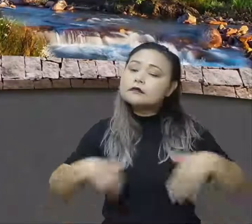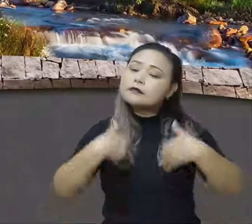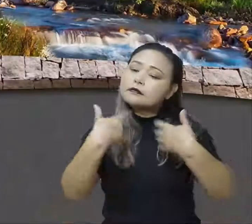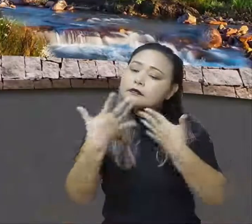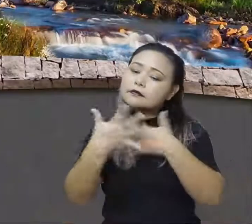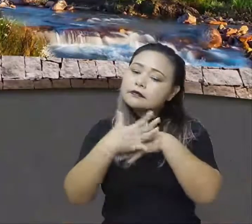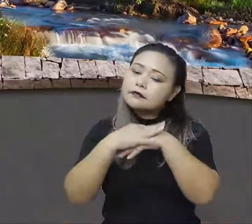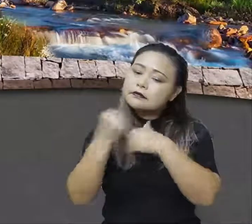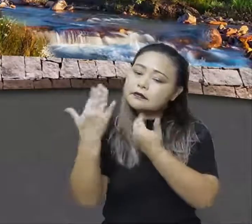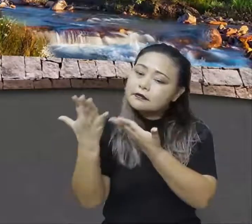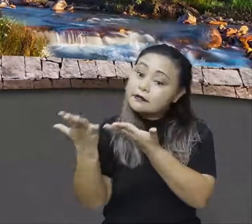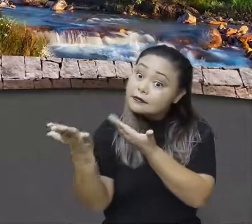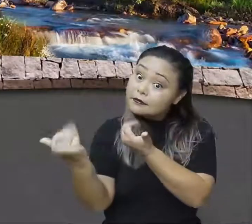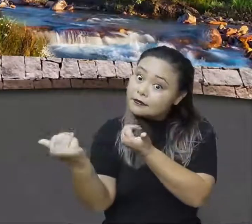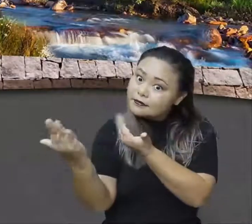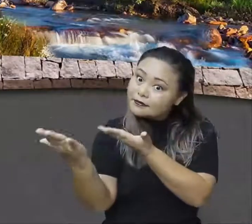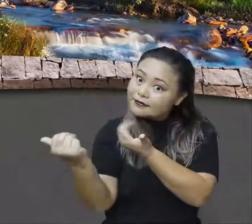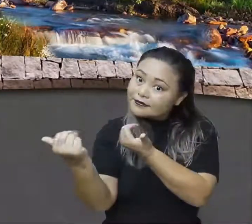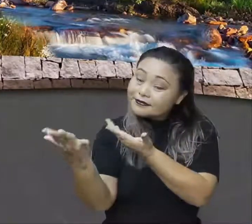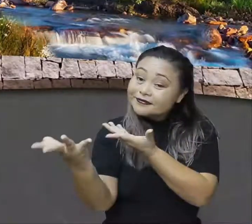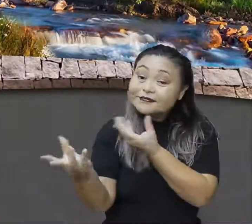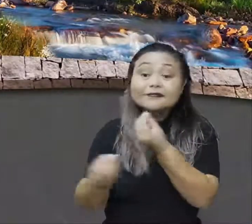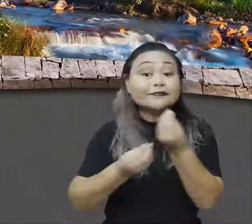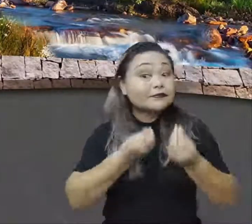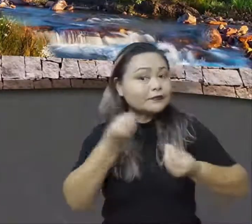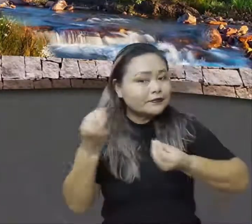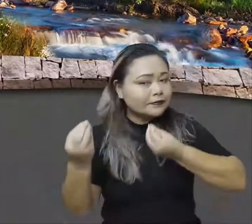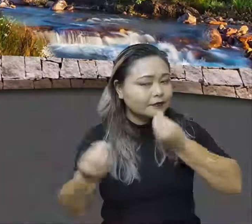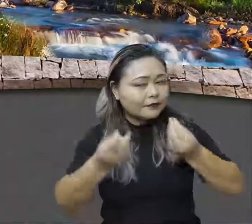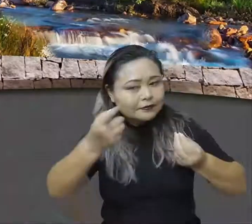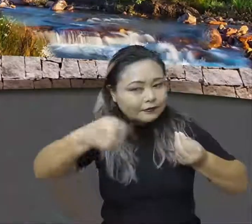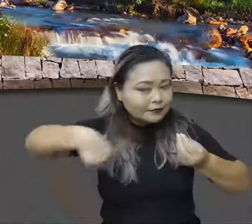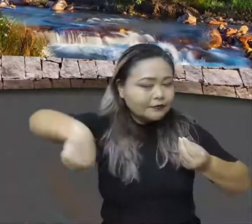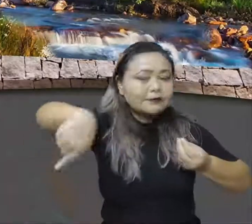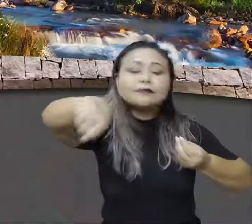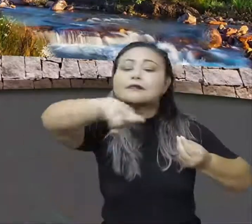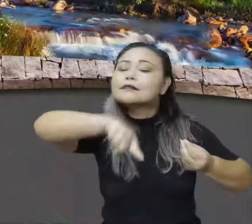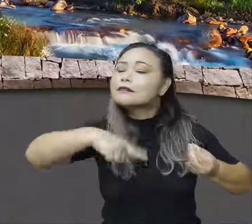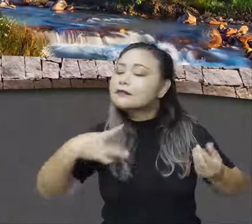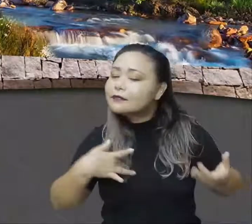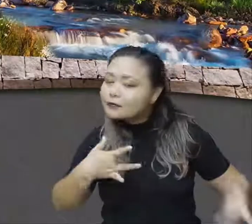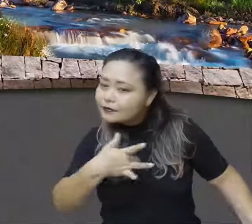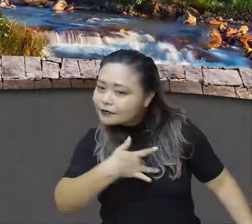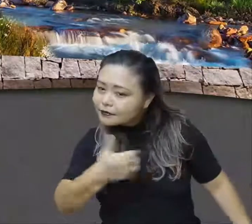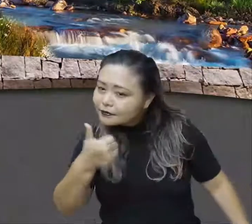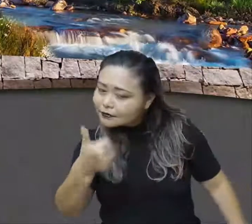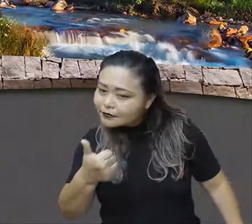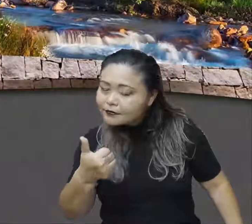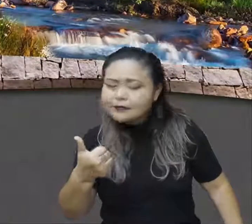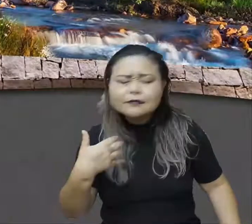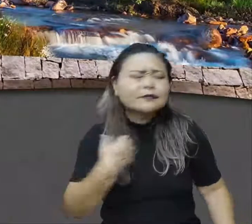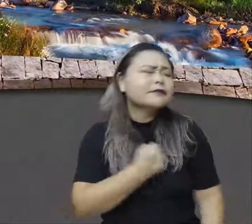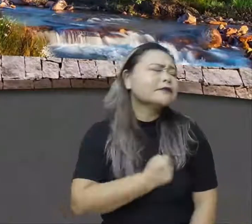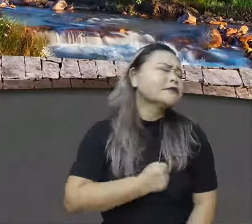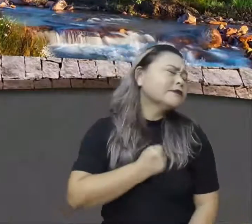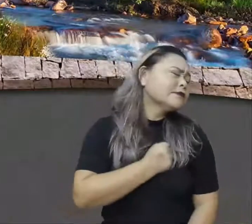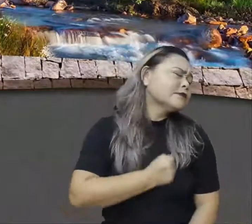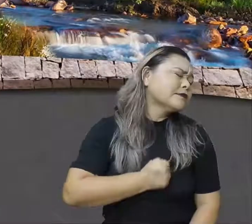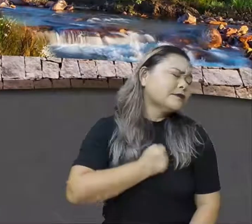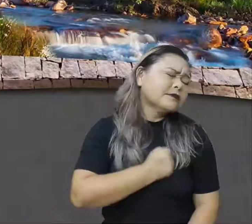Meus queridos jovens, como é que estão vocês? Quanta